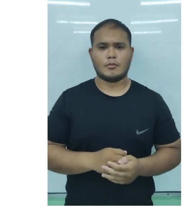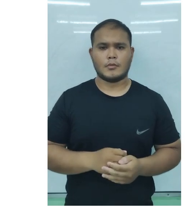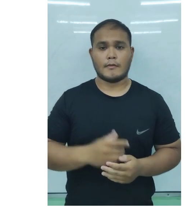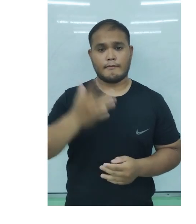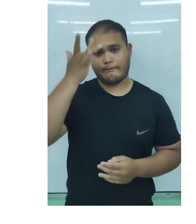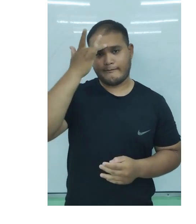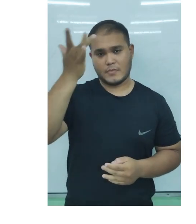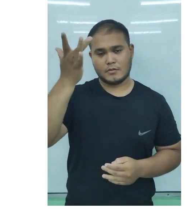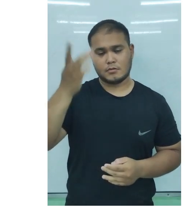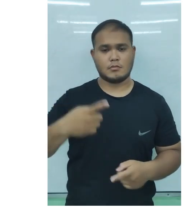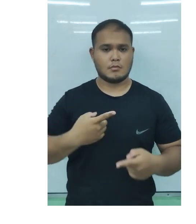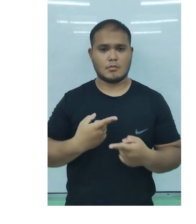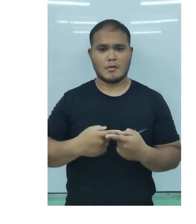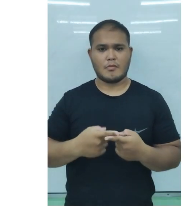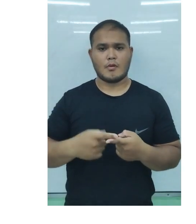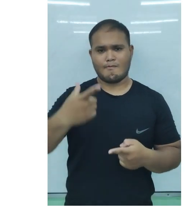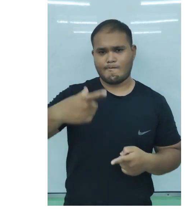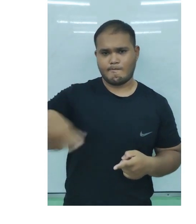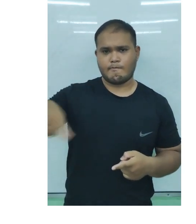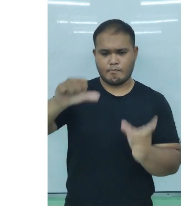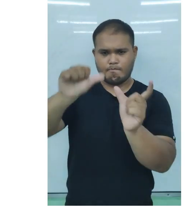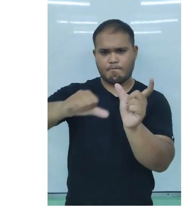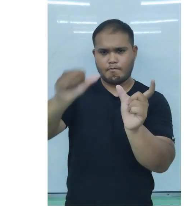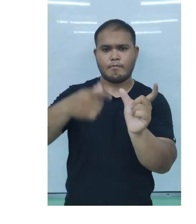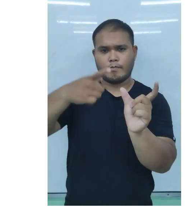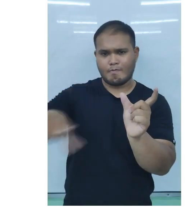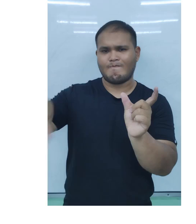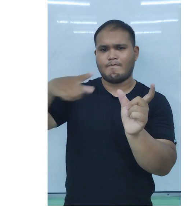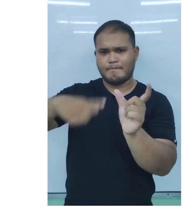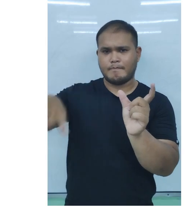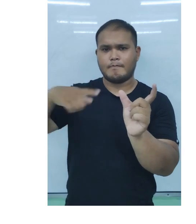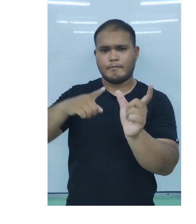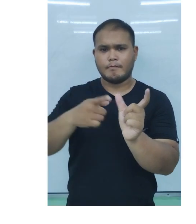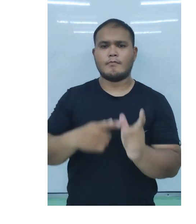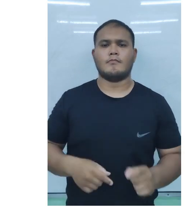tem que ter cuidado na aplicação na frase.